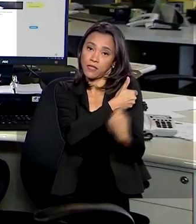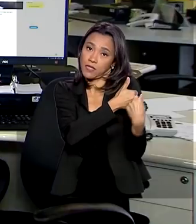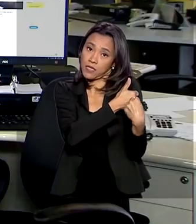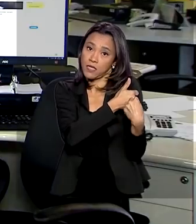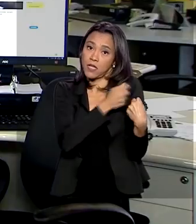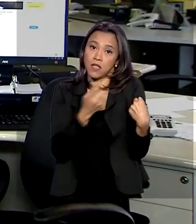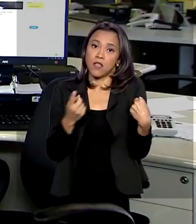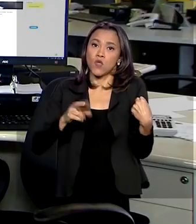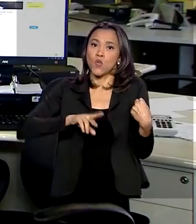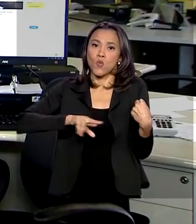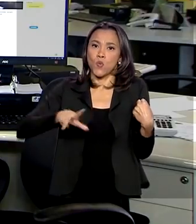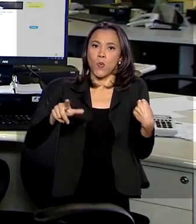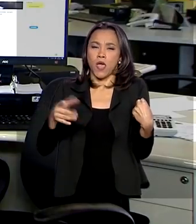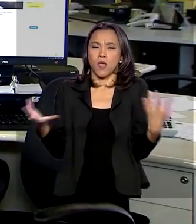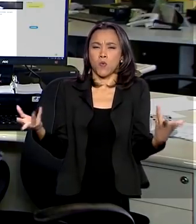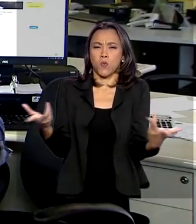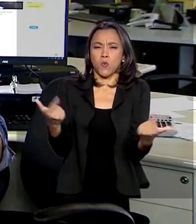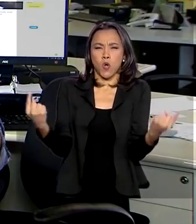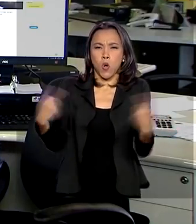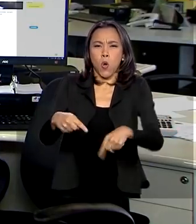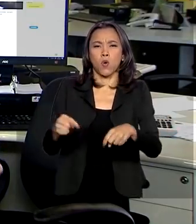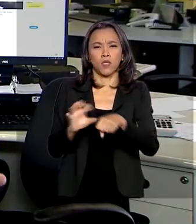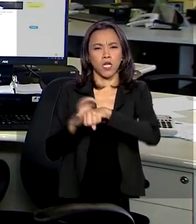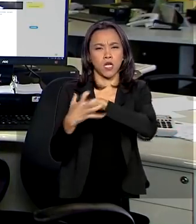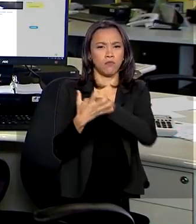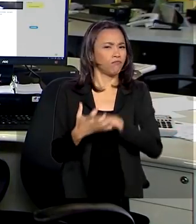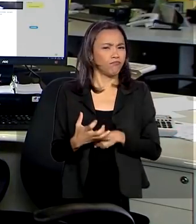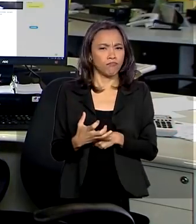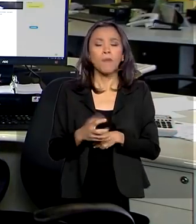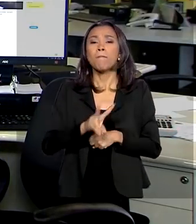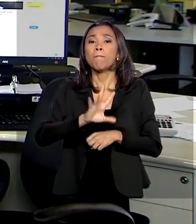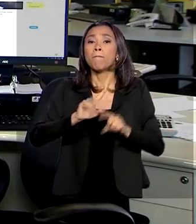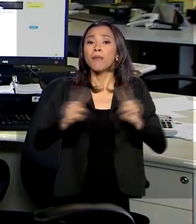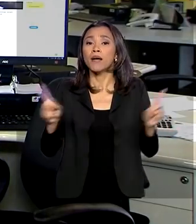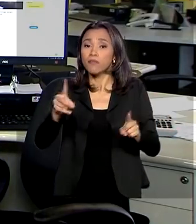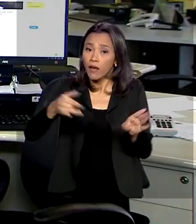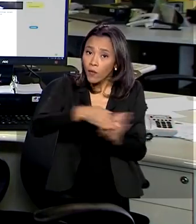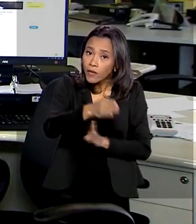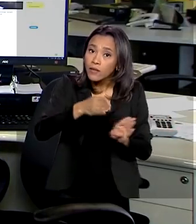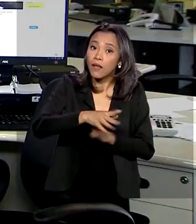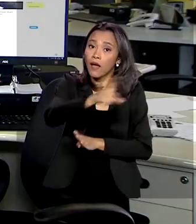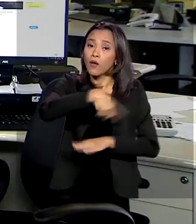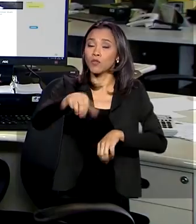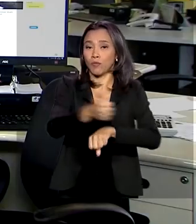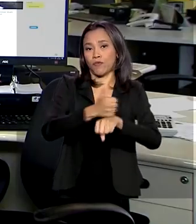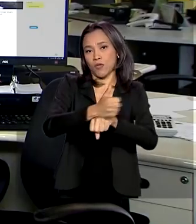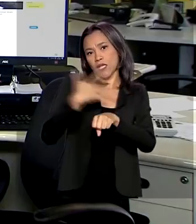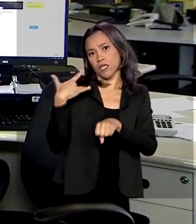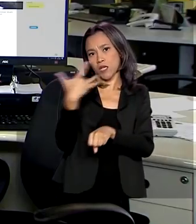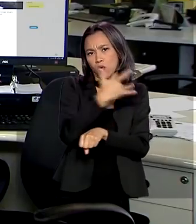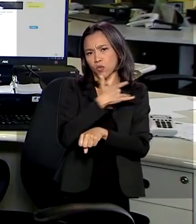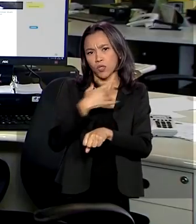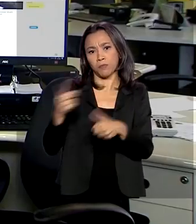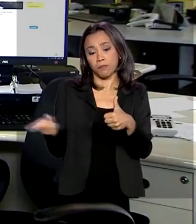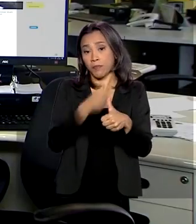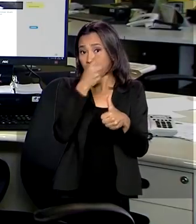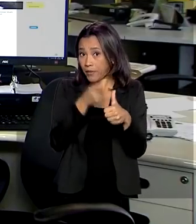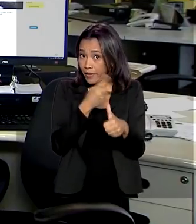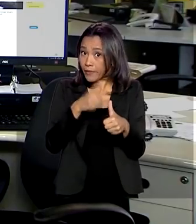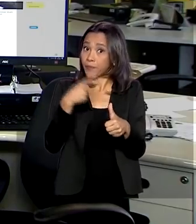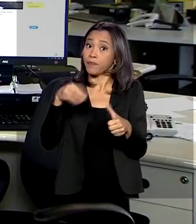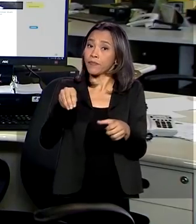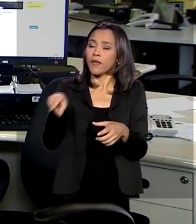eficácia contra o coronavírus, mas ela vai auxiliar os profissionais da área da saúde por dois motivos. O primeiro é a